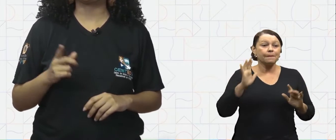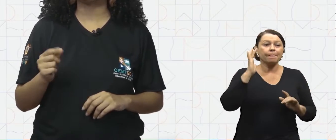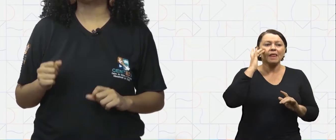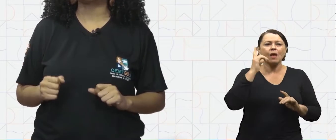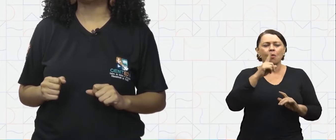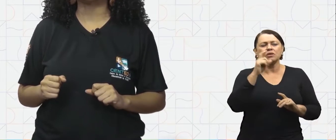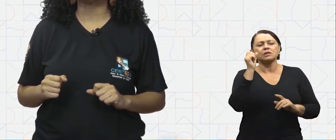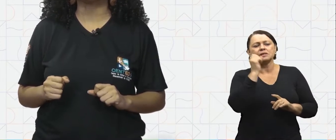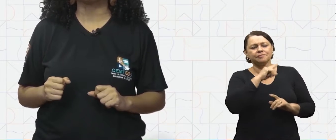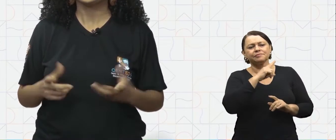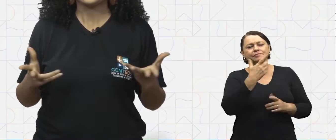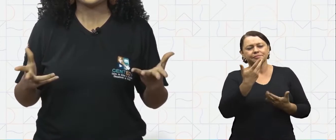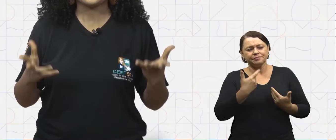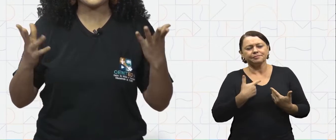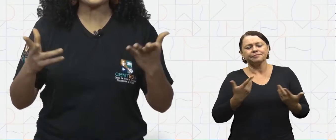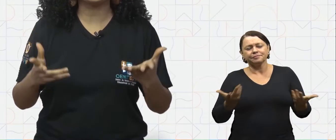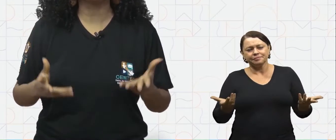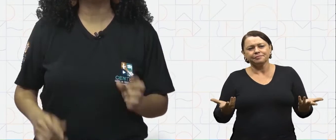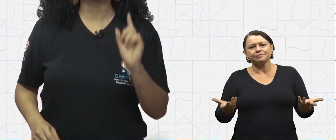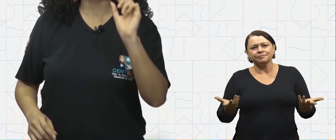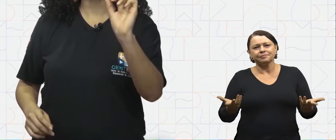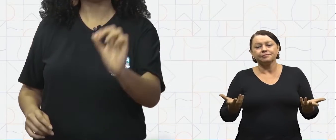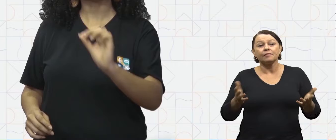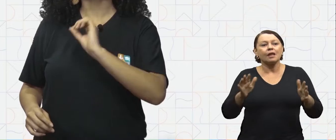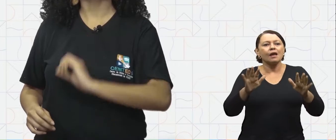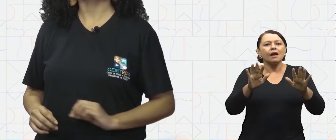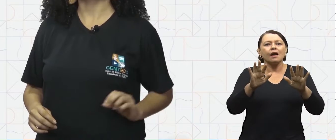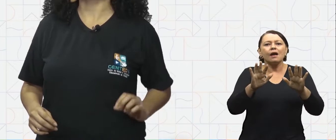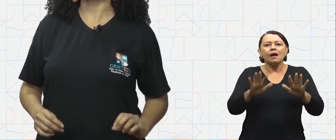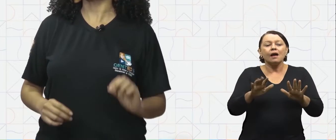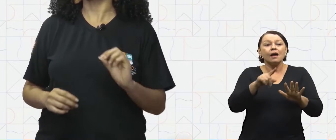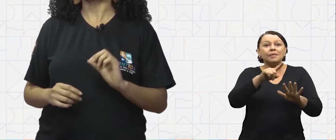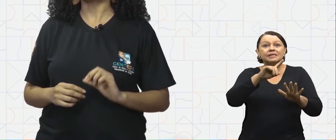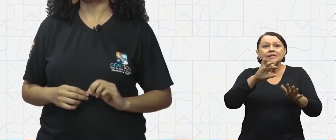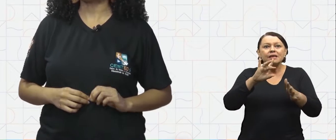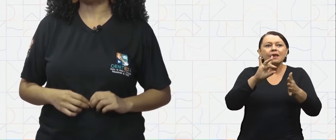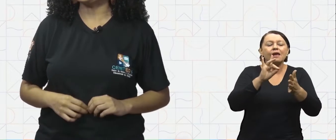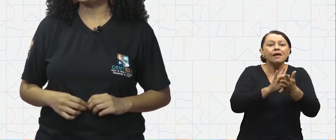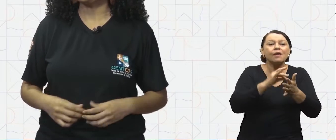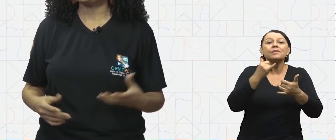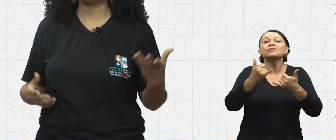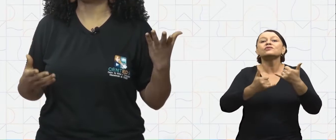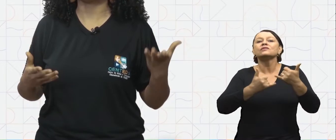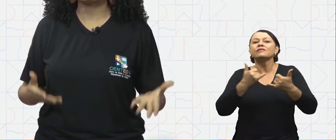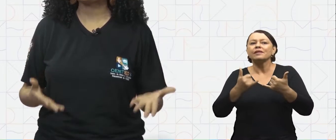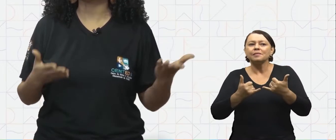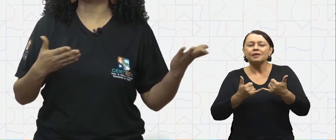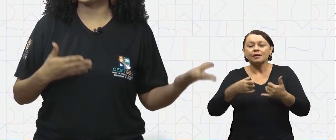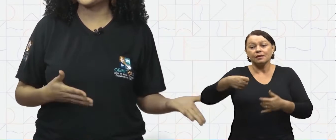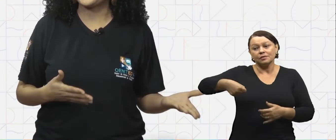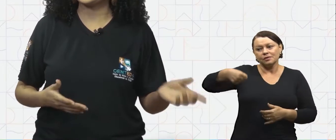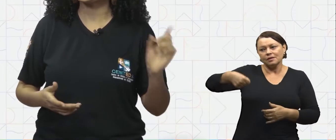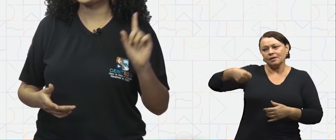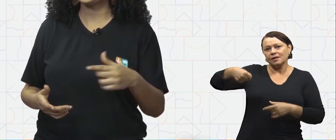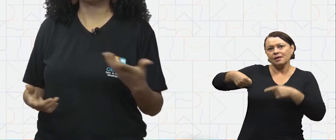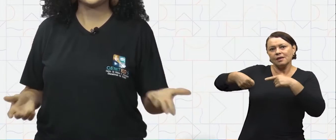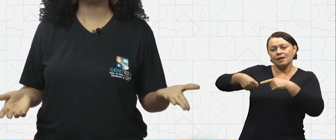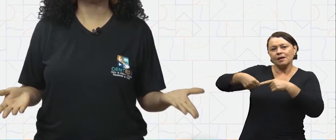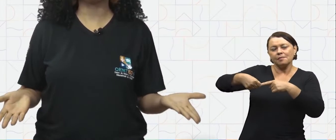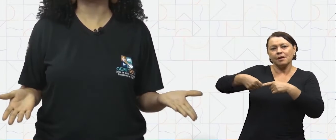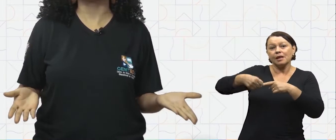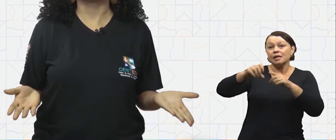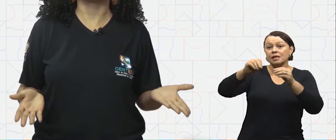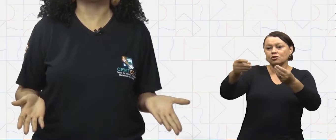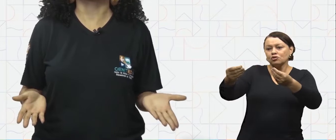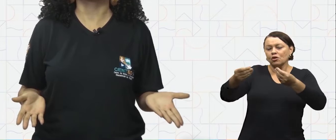está brincando conosco. Ah, e se ela estiver realmente brincando? E a maleta de história só nos deu